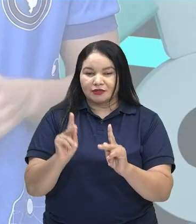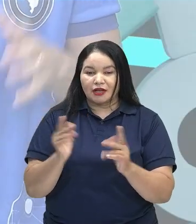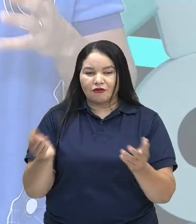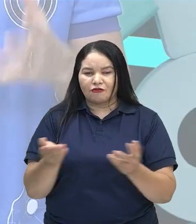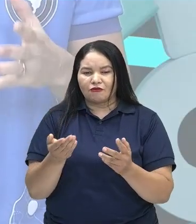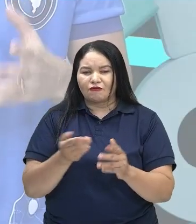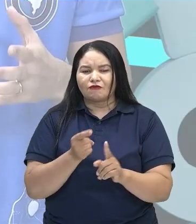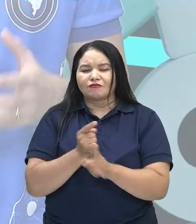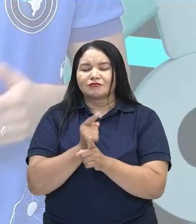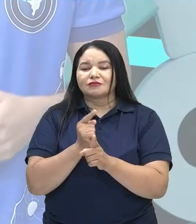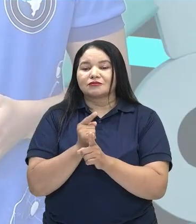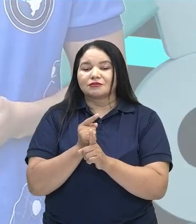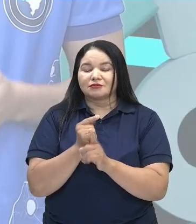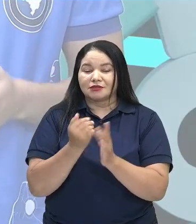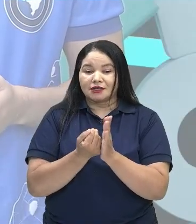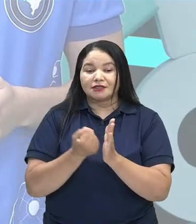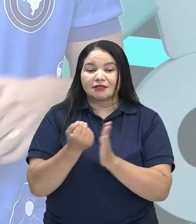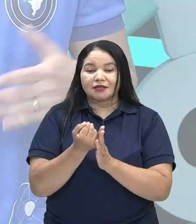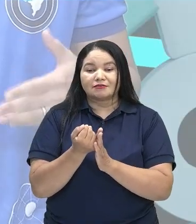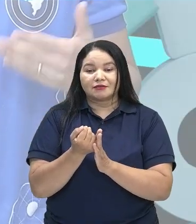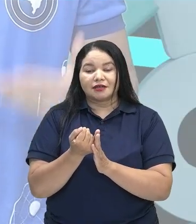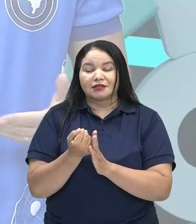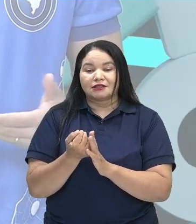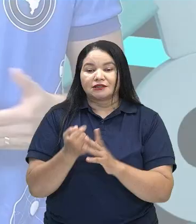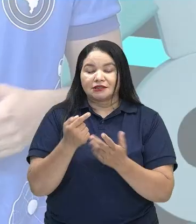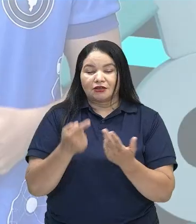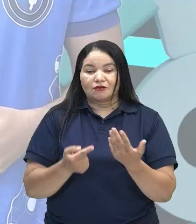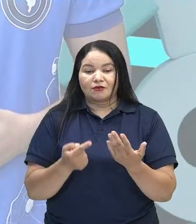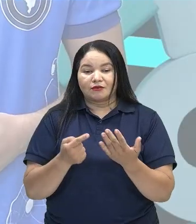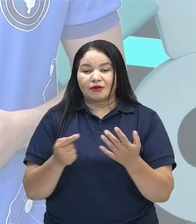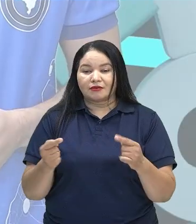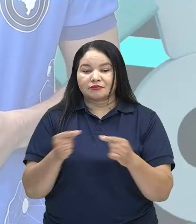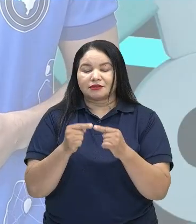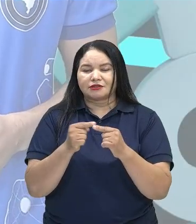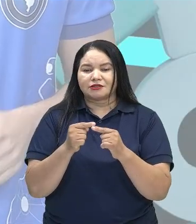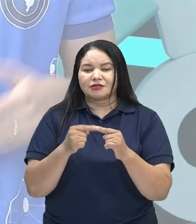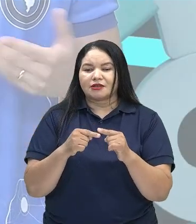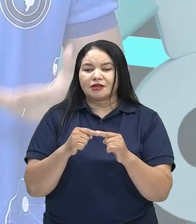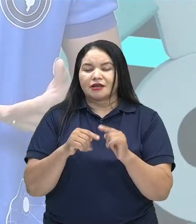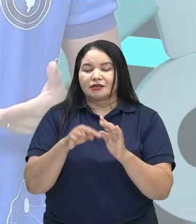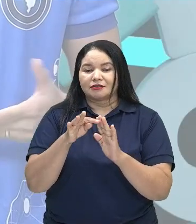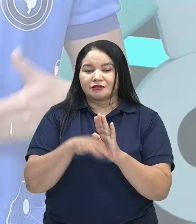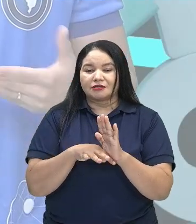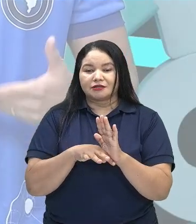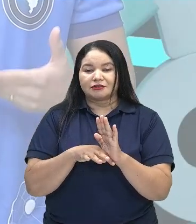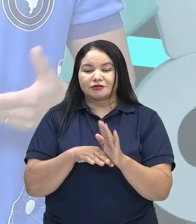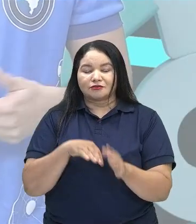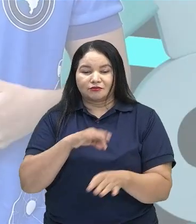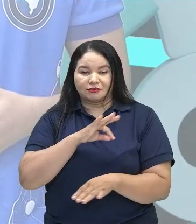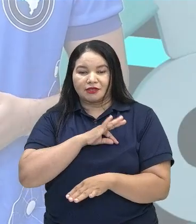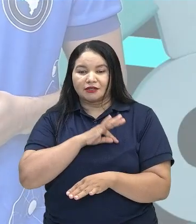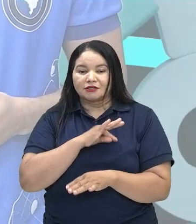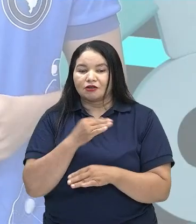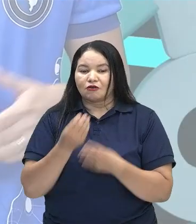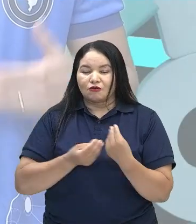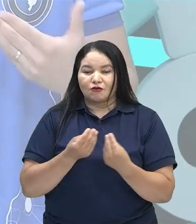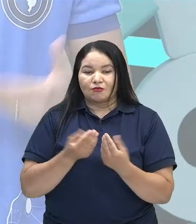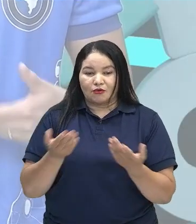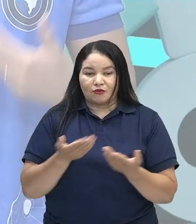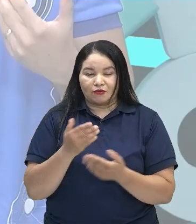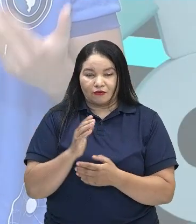identificar agora mais de perto essas técnicas no texto. Então, por exemplo, pathos, né, que a gente mencionou no